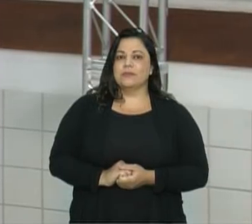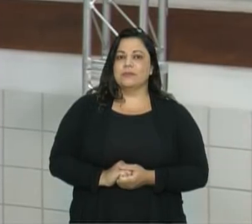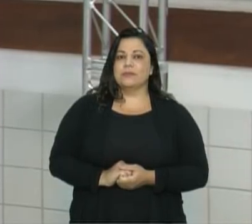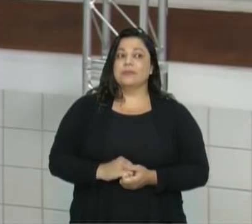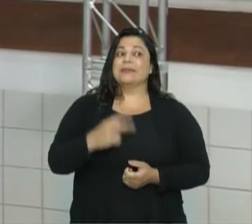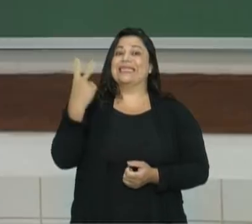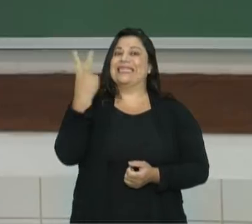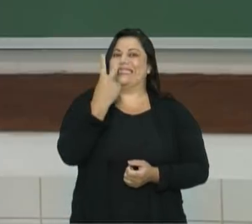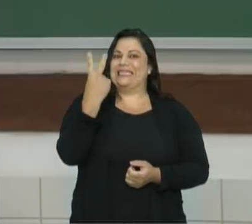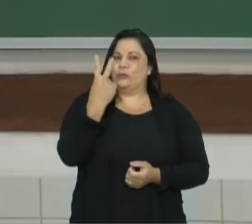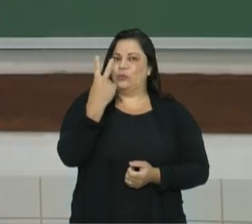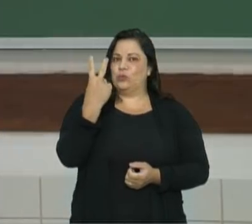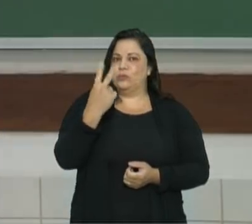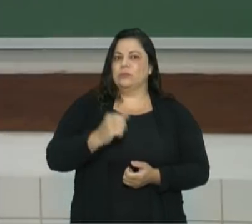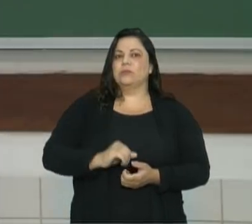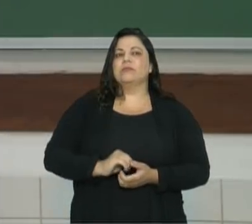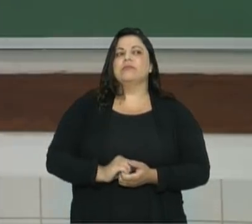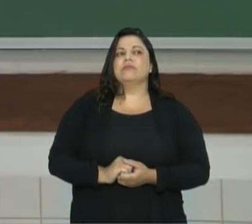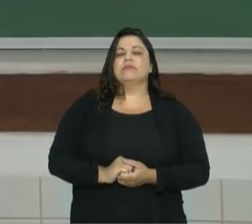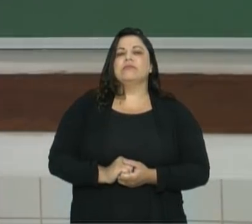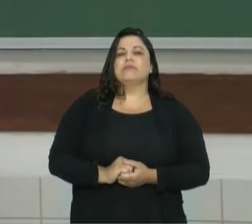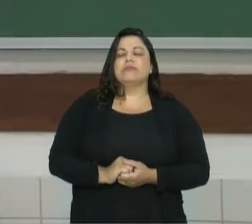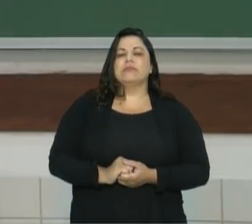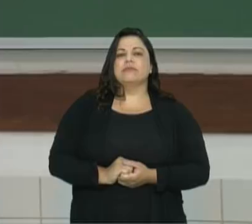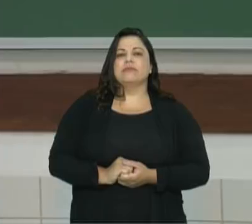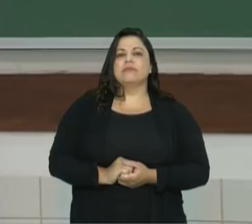Segunda situação.